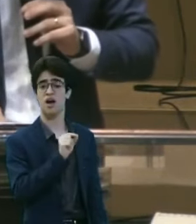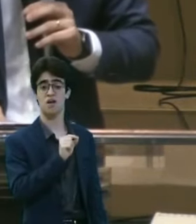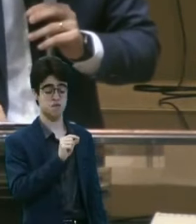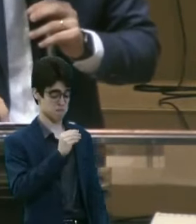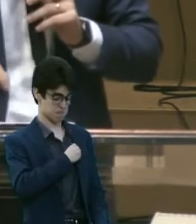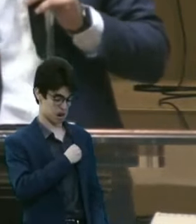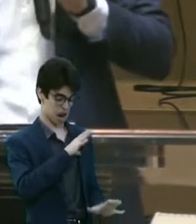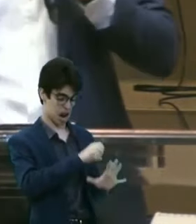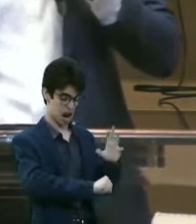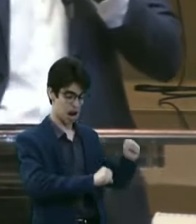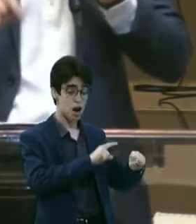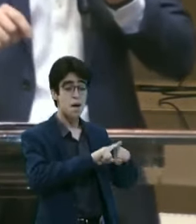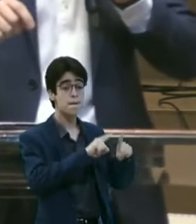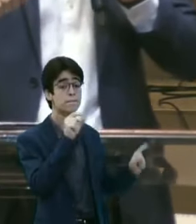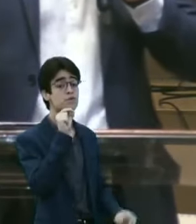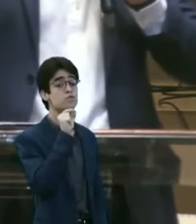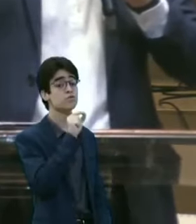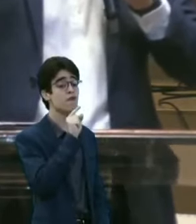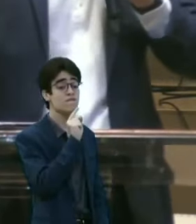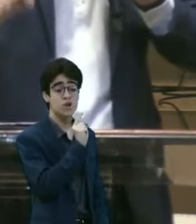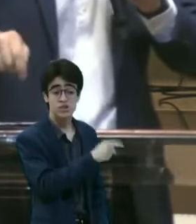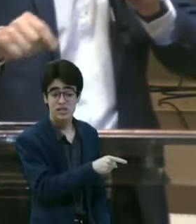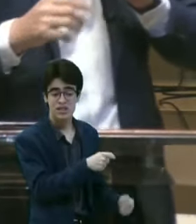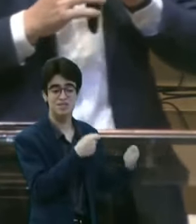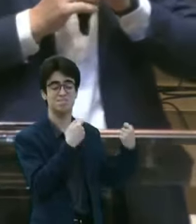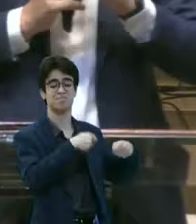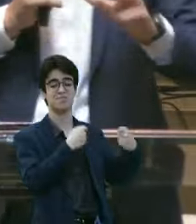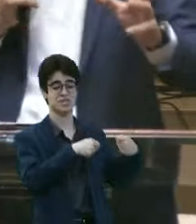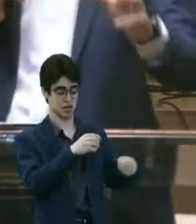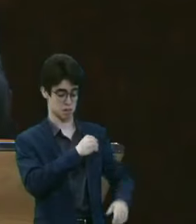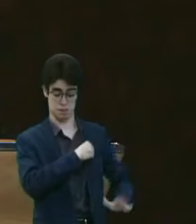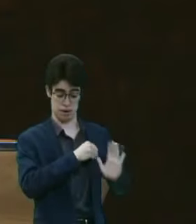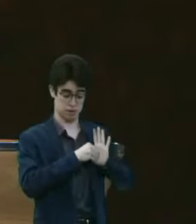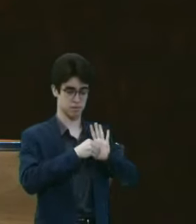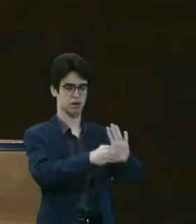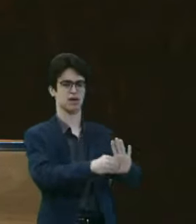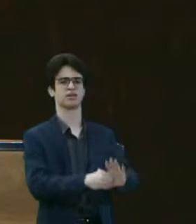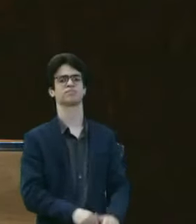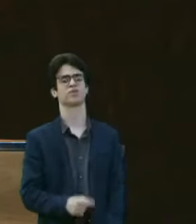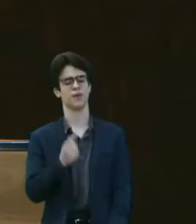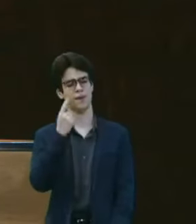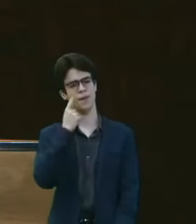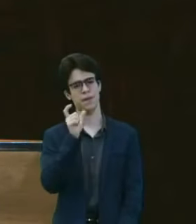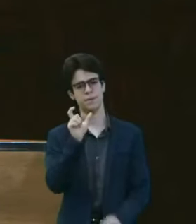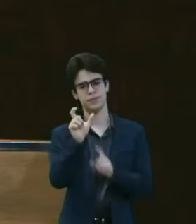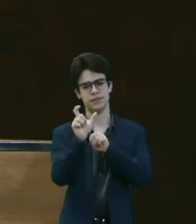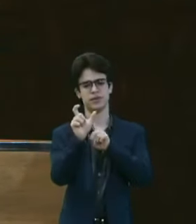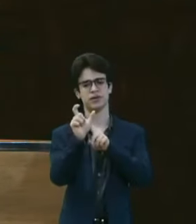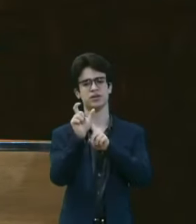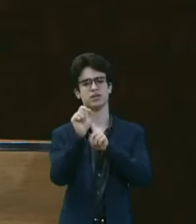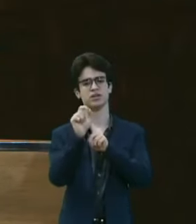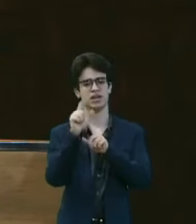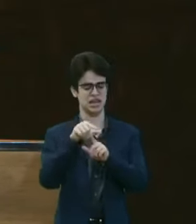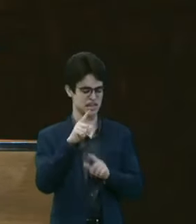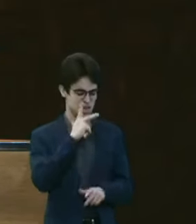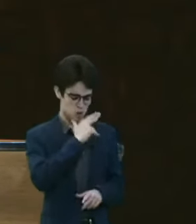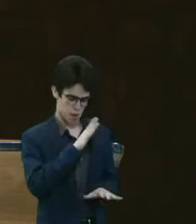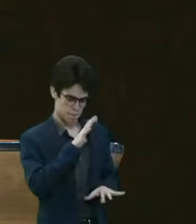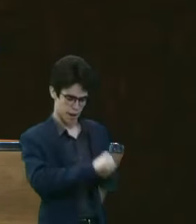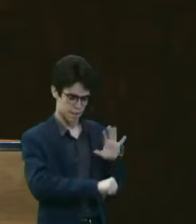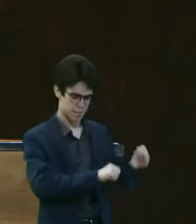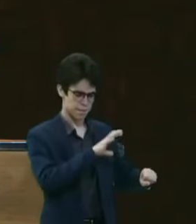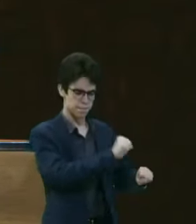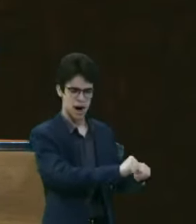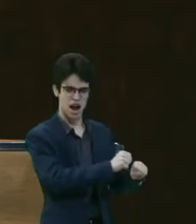mas você deve dominá-lo. É interessante essa palavra, ameaça a porta. O